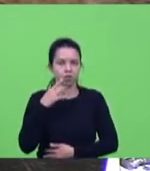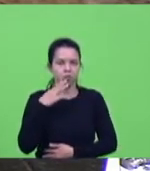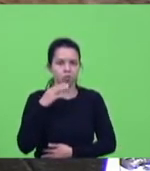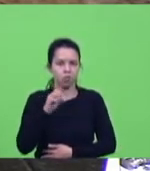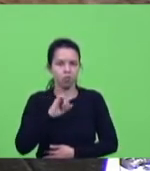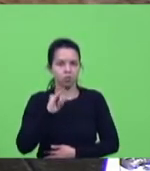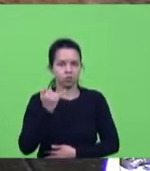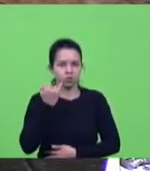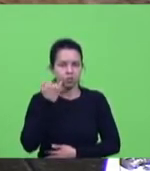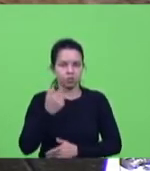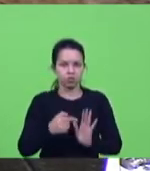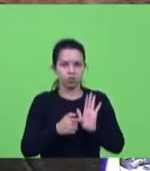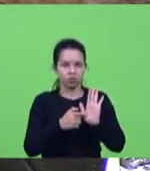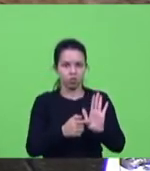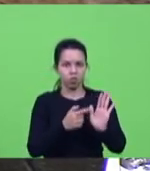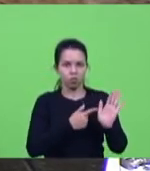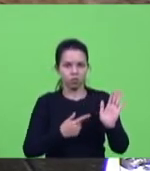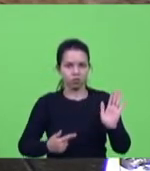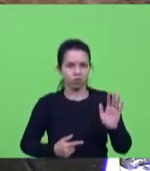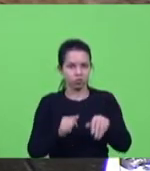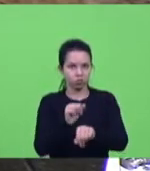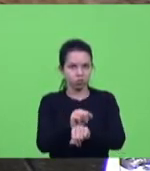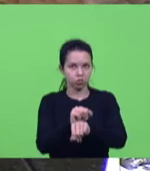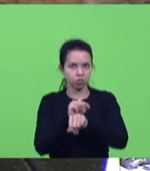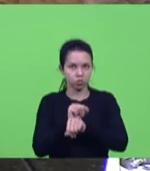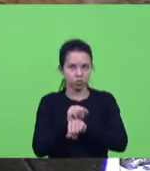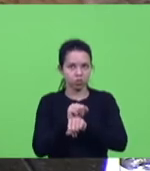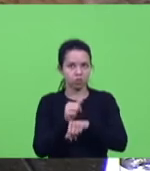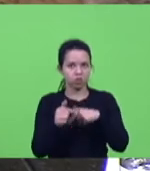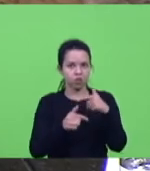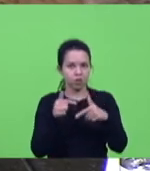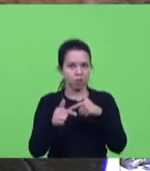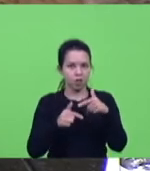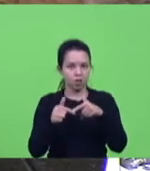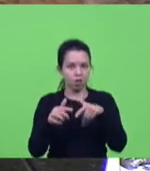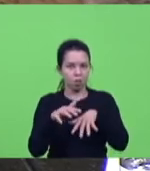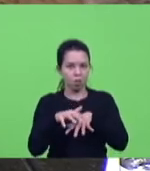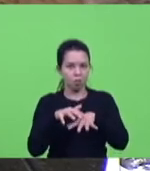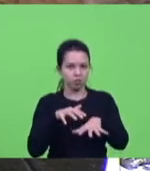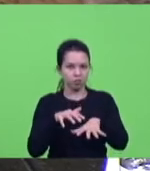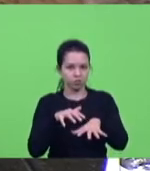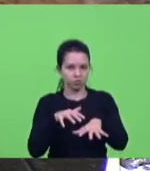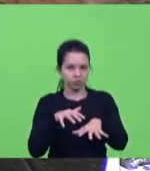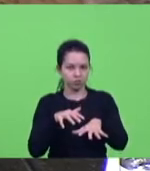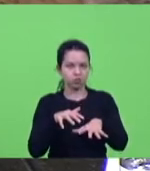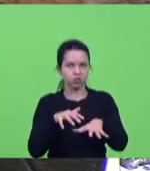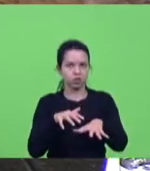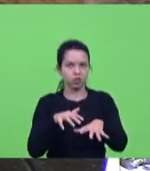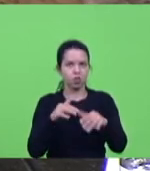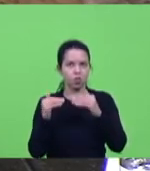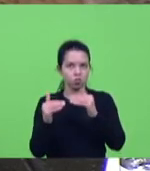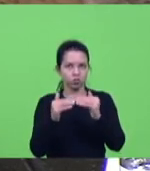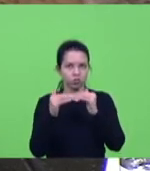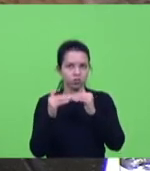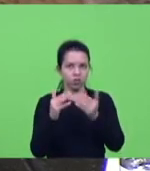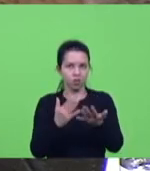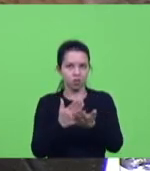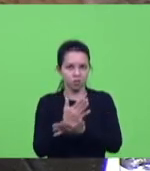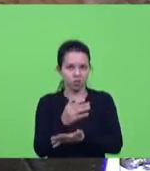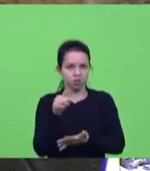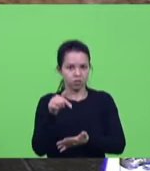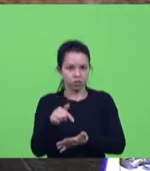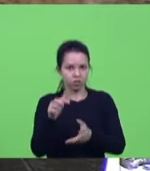governo do Estado que suspendesse as atividades em home office. Vocês lembram disso? Forma unânime. Foi aprovado nessa casa